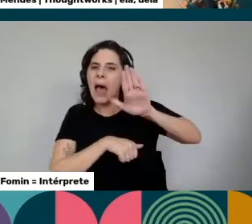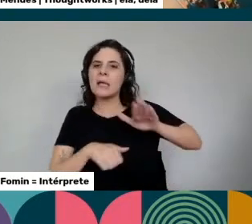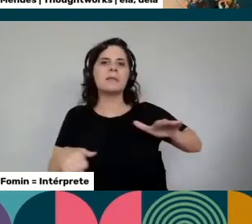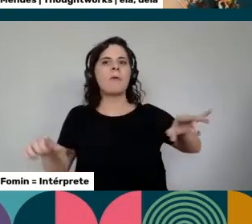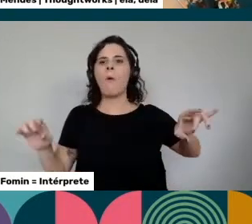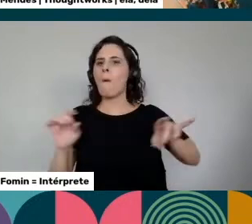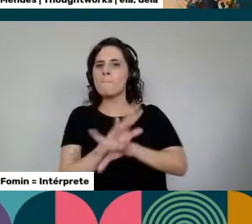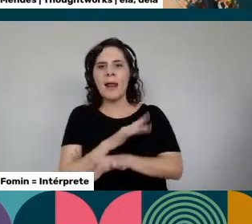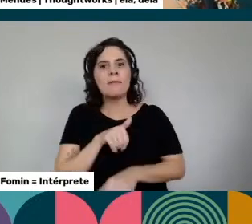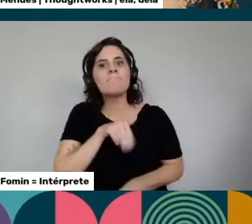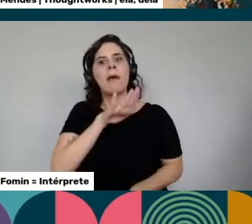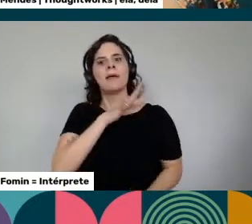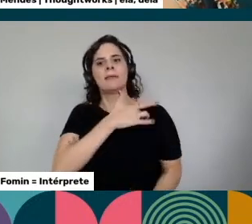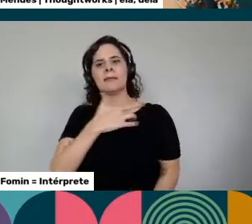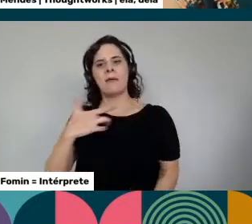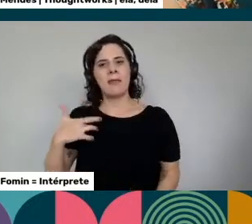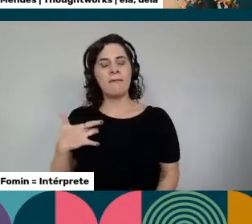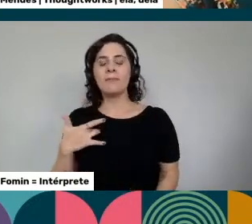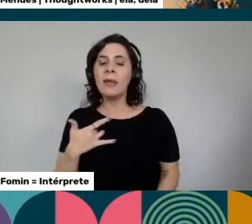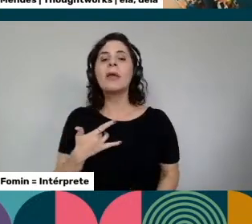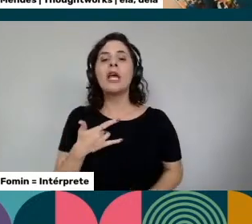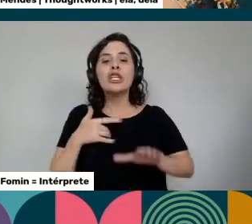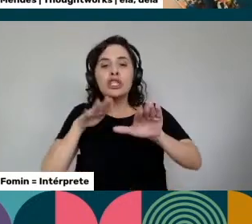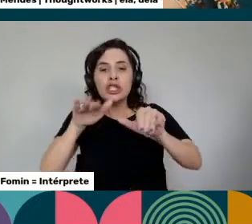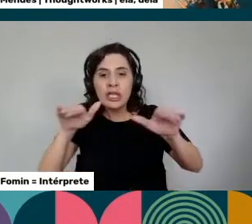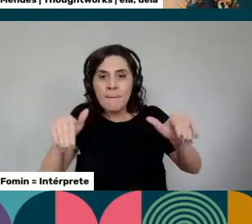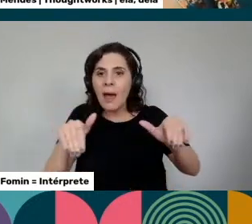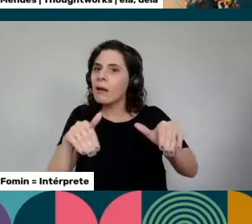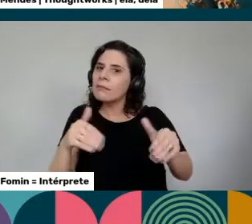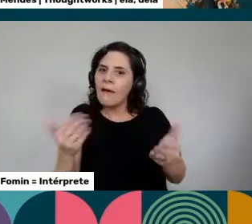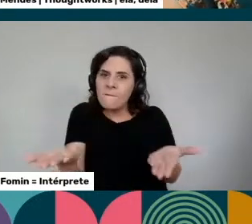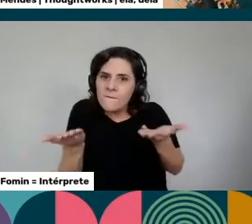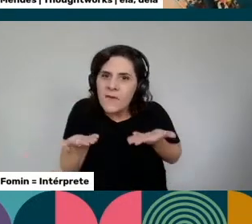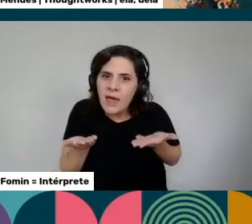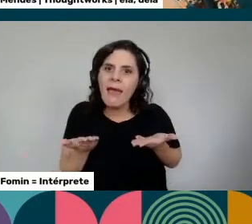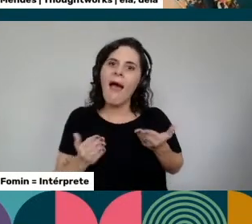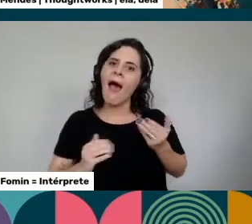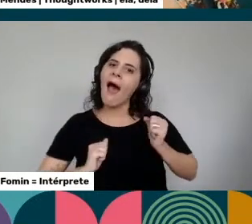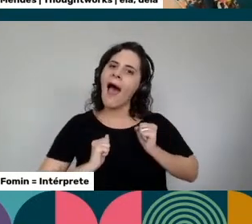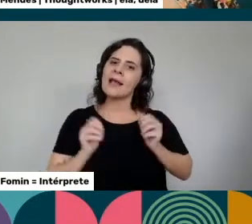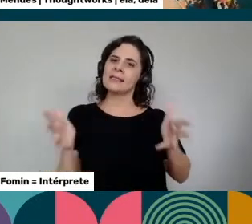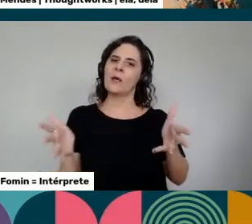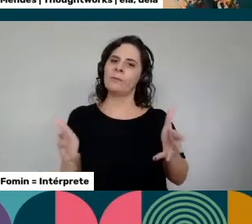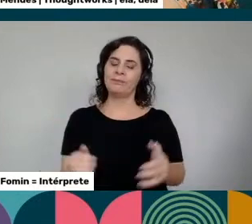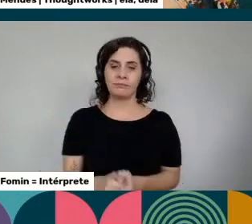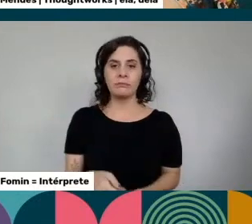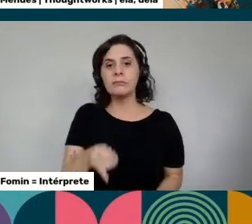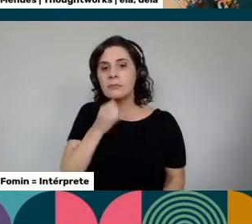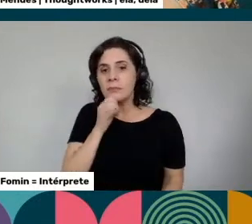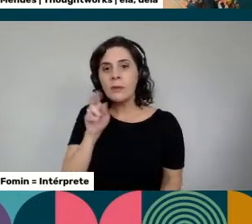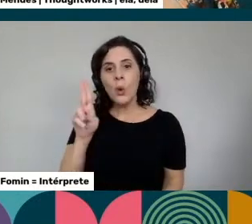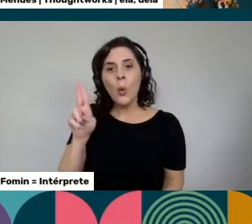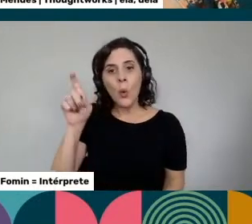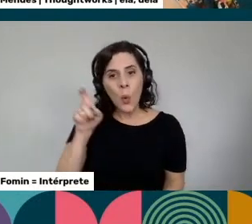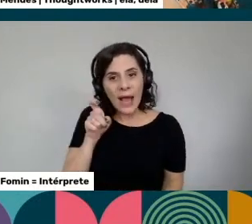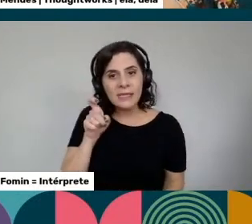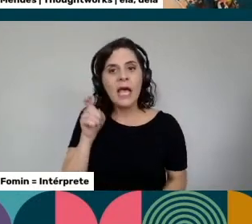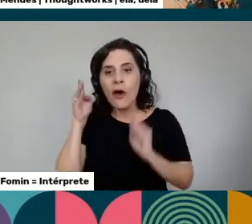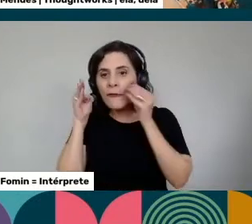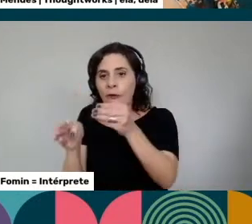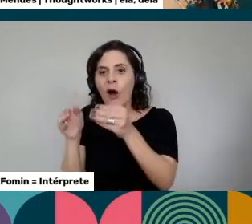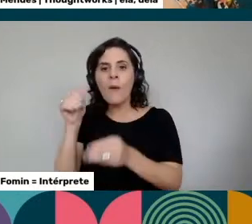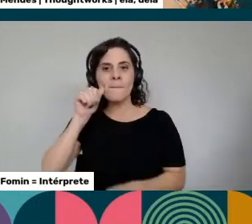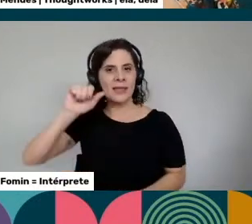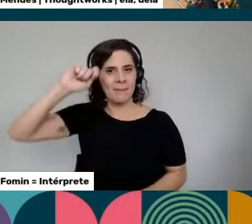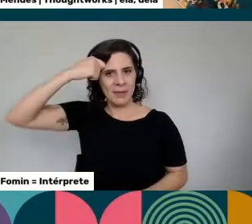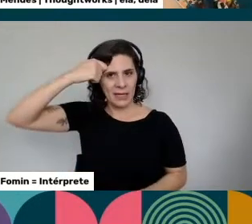também, sobretudo, respeitar a subjetividade que a gente tem. Então, por exemplo, na UX para Minas Pretas, somos todas mulheres negras, mas isso não significa que